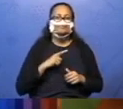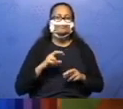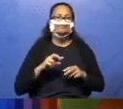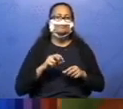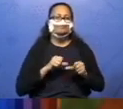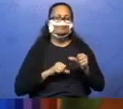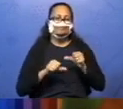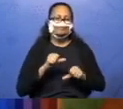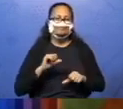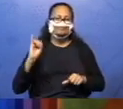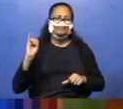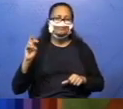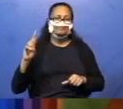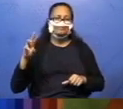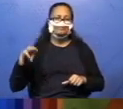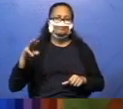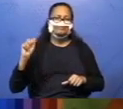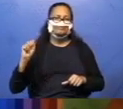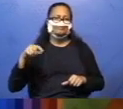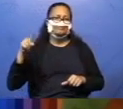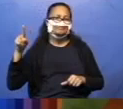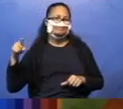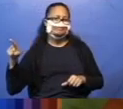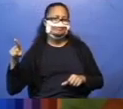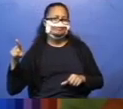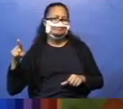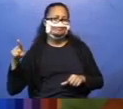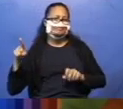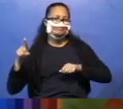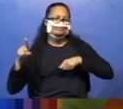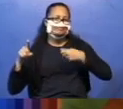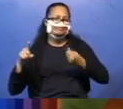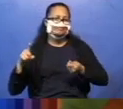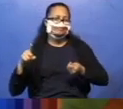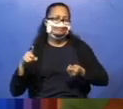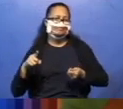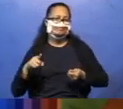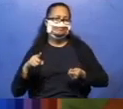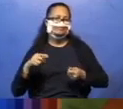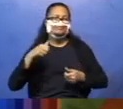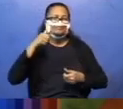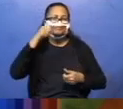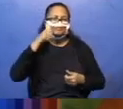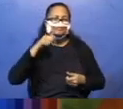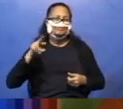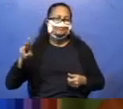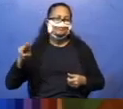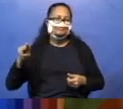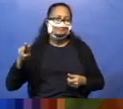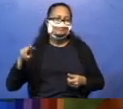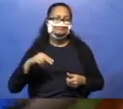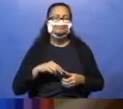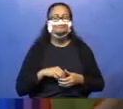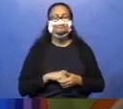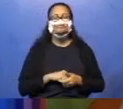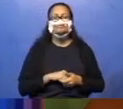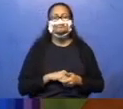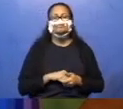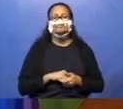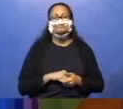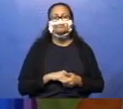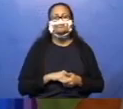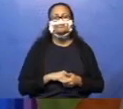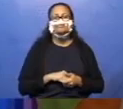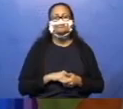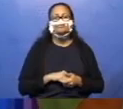irmã. Tá vendo como o som sai lá do nariz? Isso é chamado som nasal.